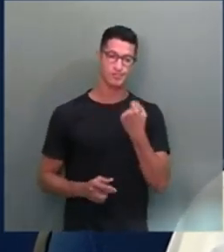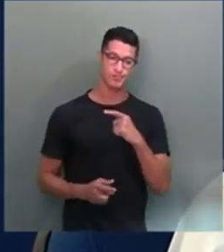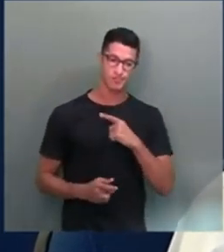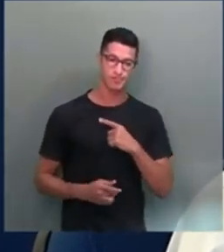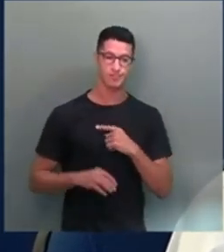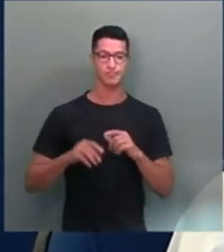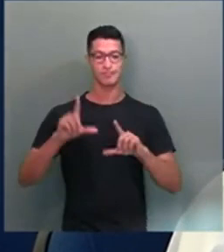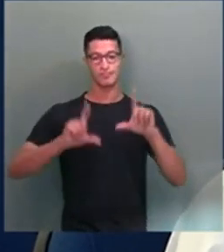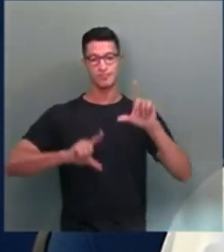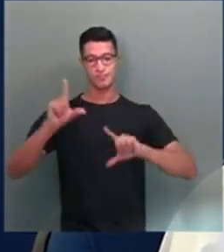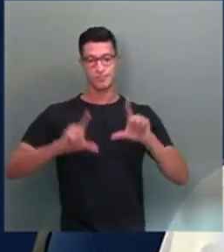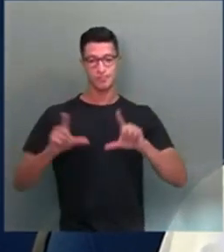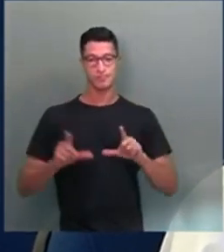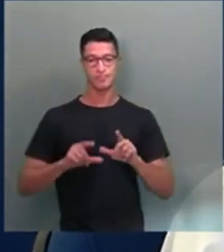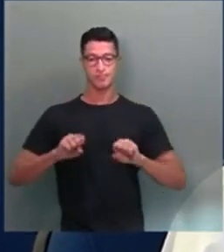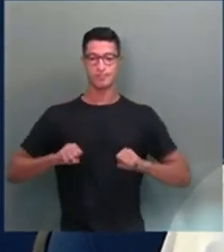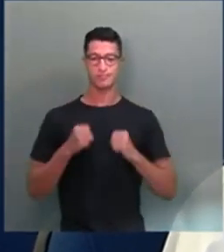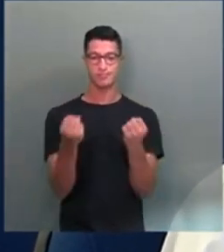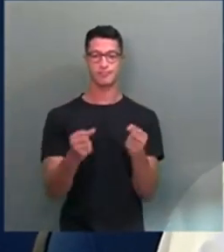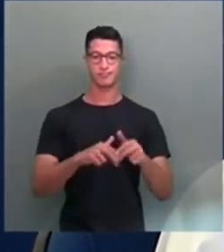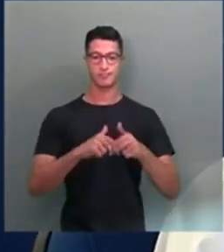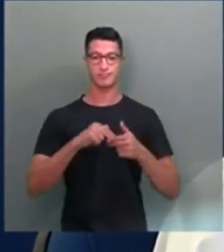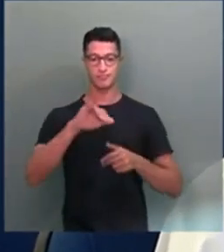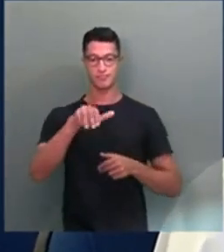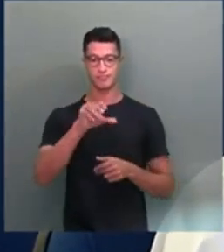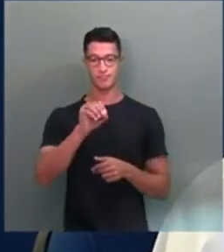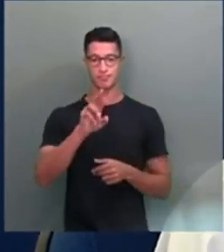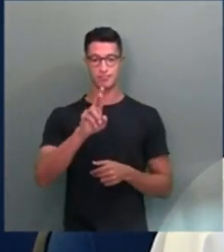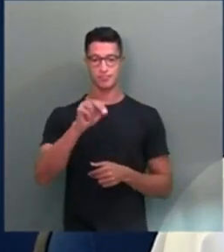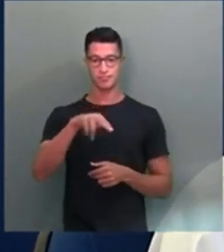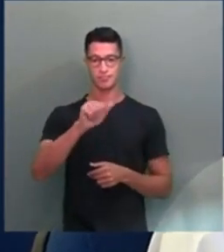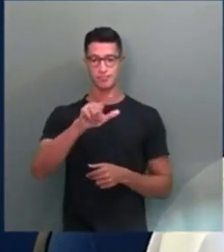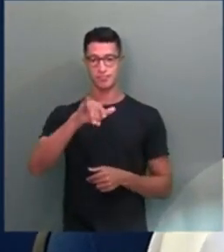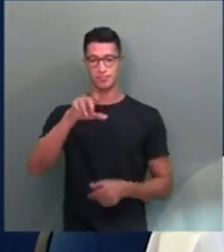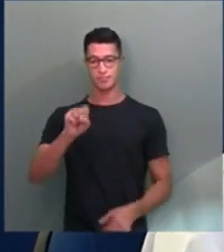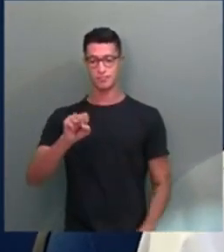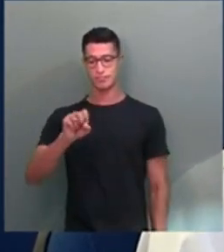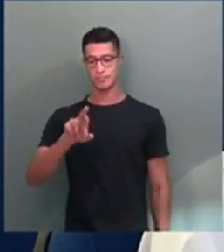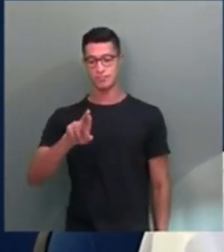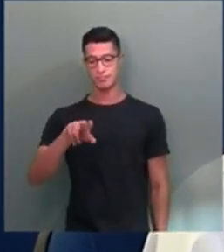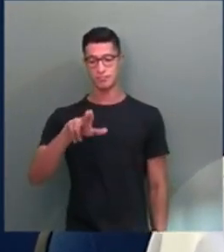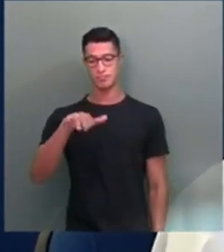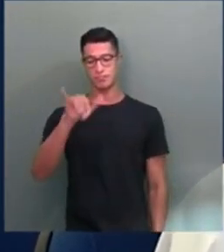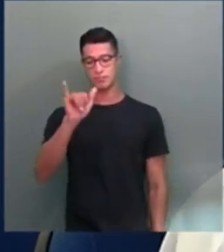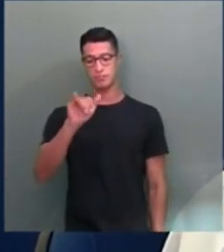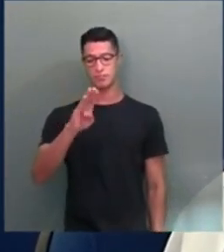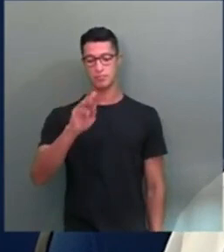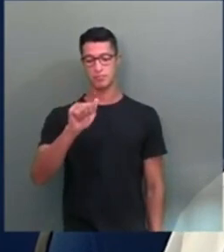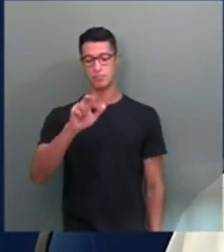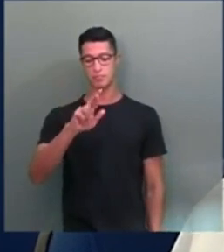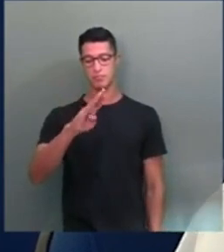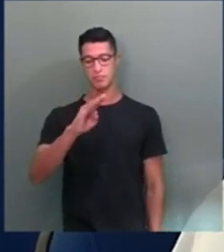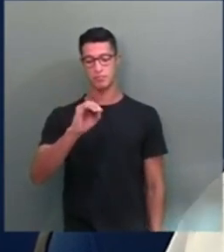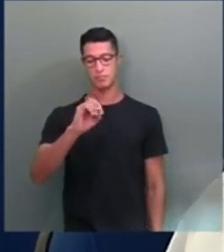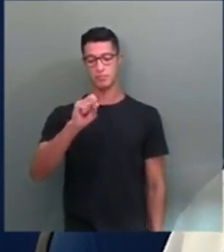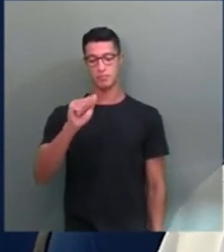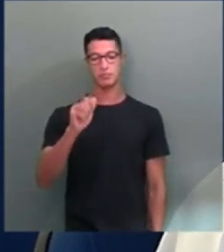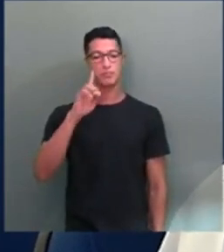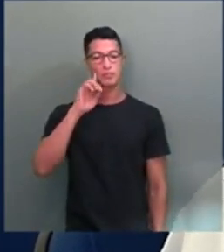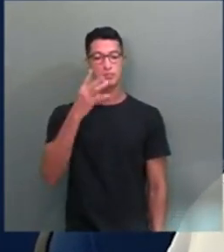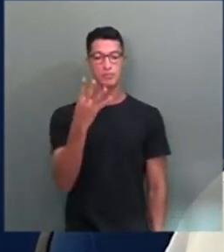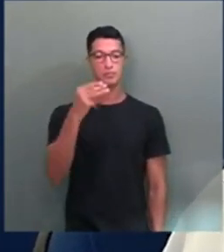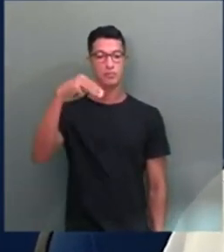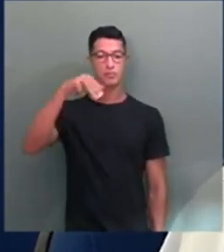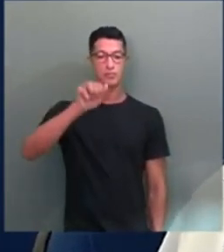reger a imprensa, defendido pelo jornalista e senador Rui Barbosa em discurso proferido na sessão do dia